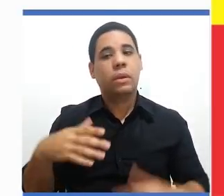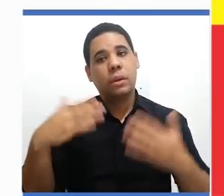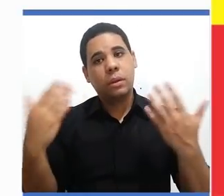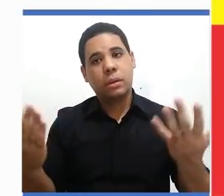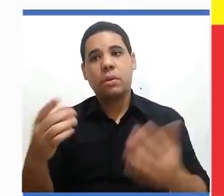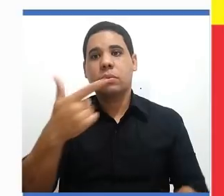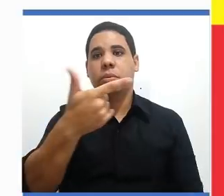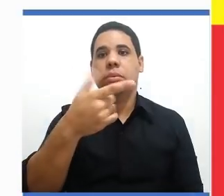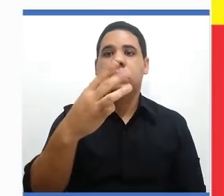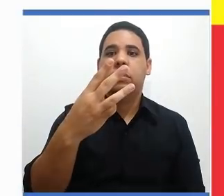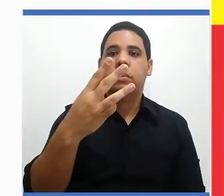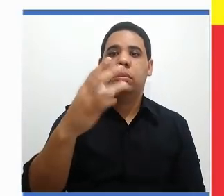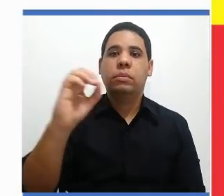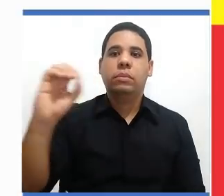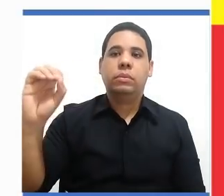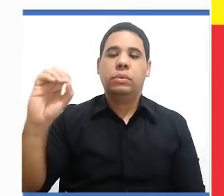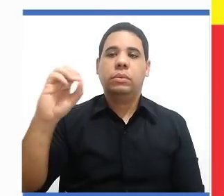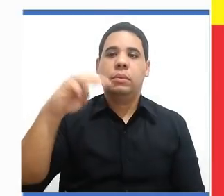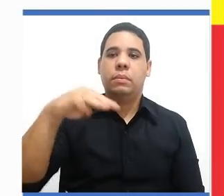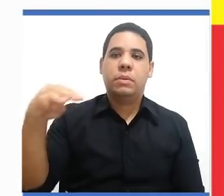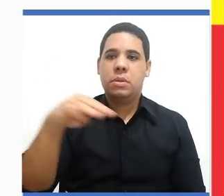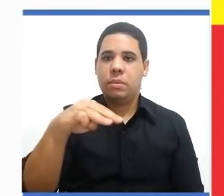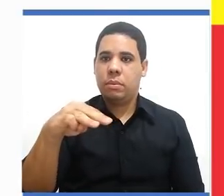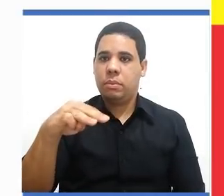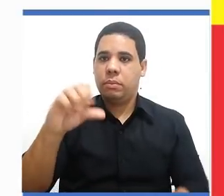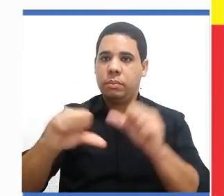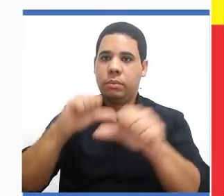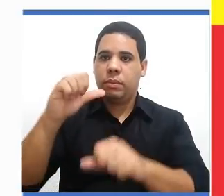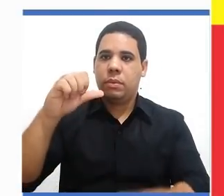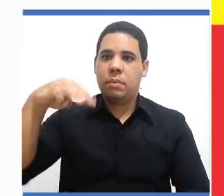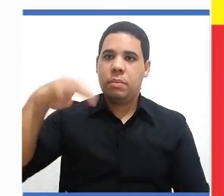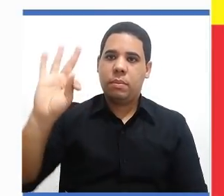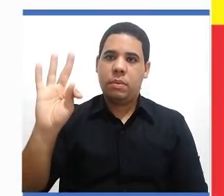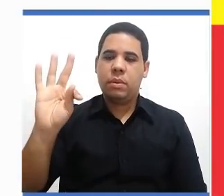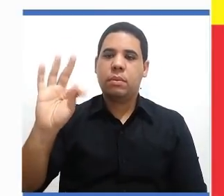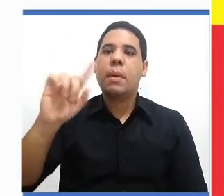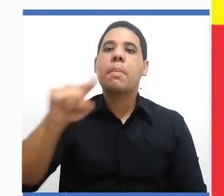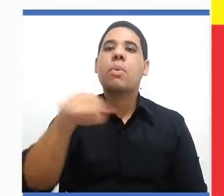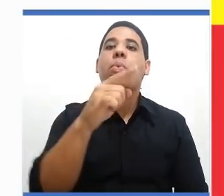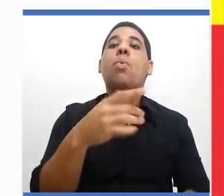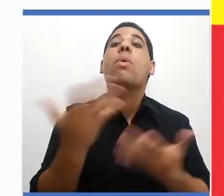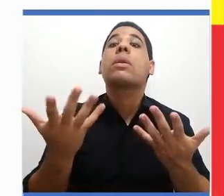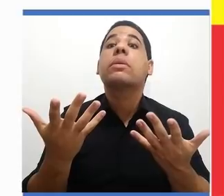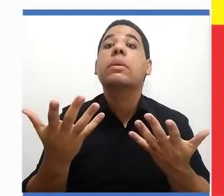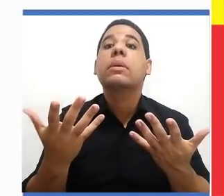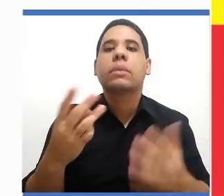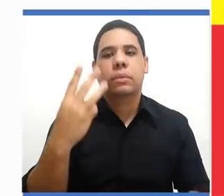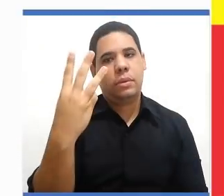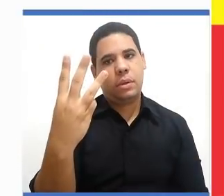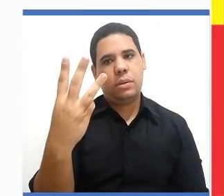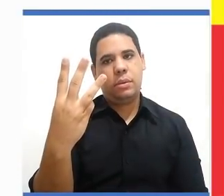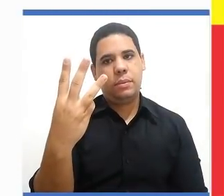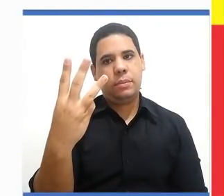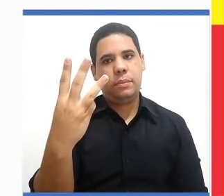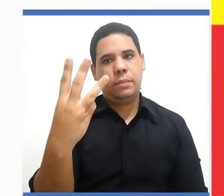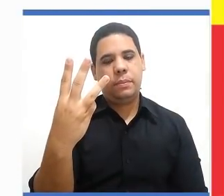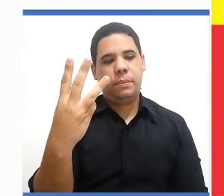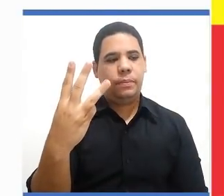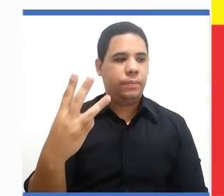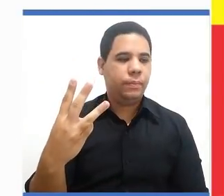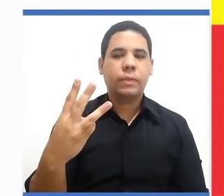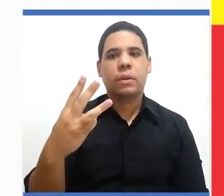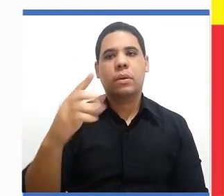Então, 2.300 milímetros para metro, quantas casas vai pular? 3